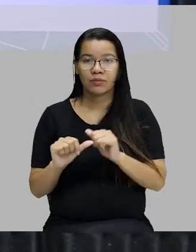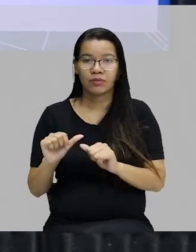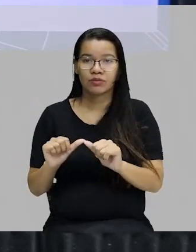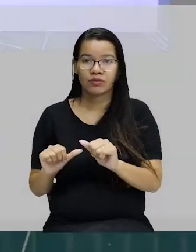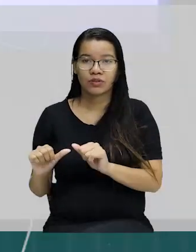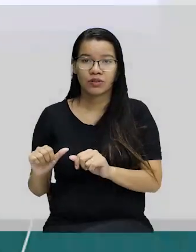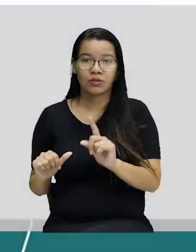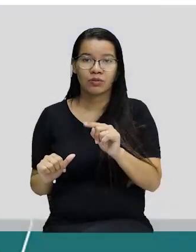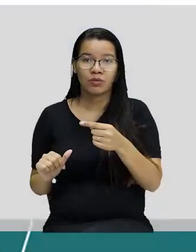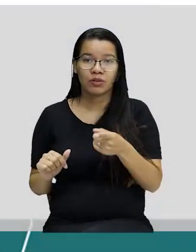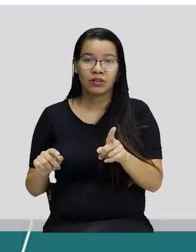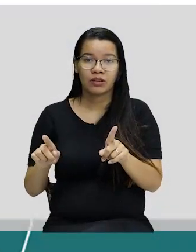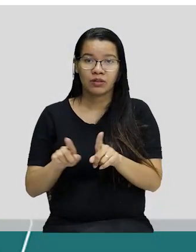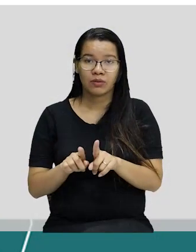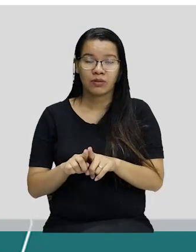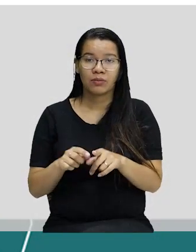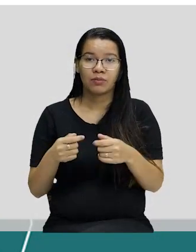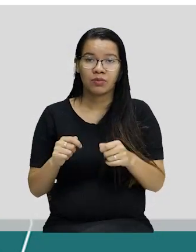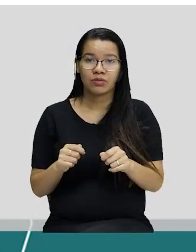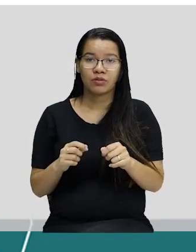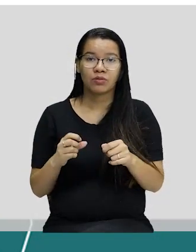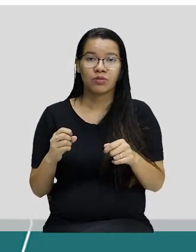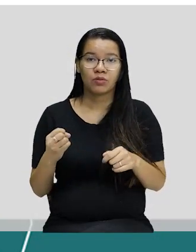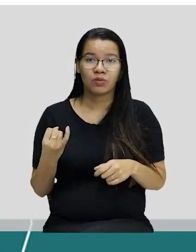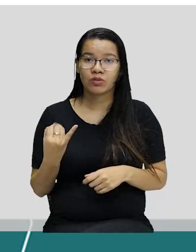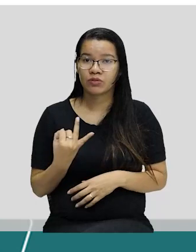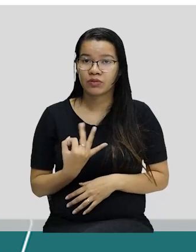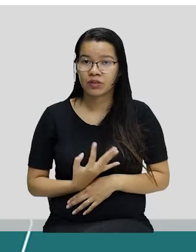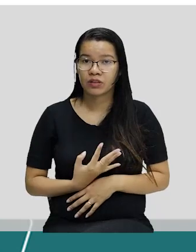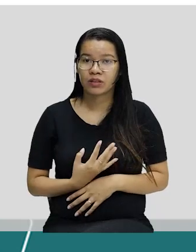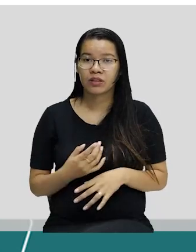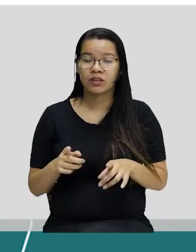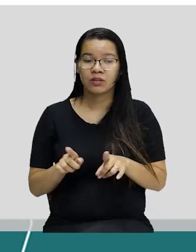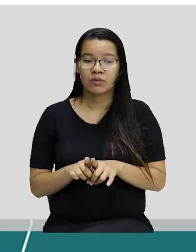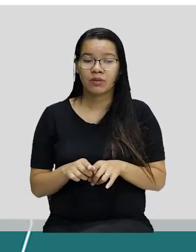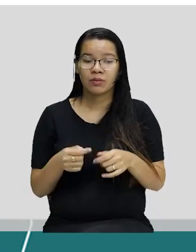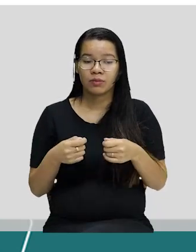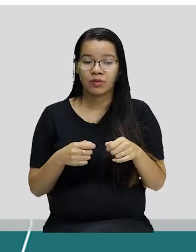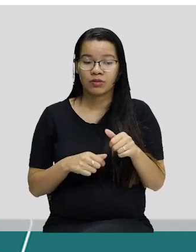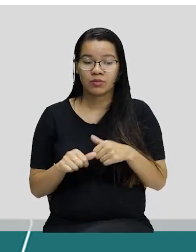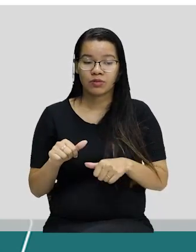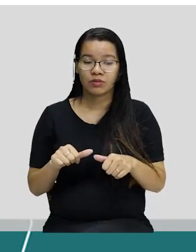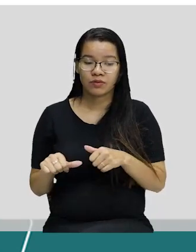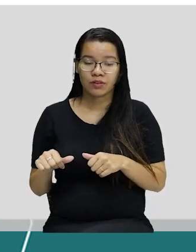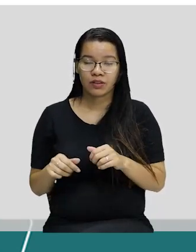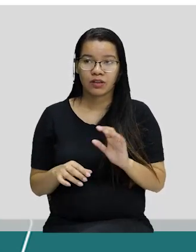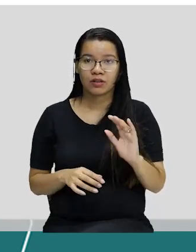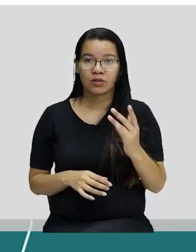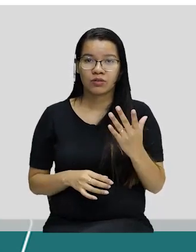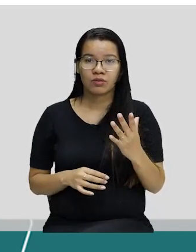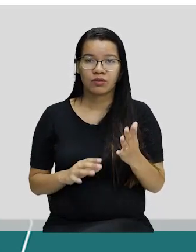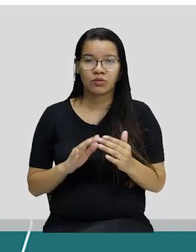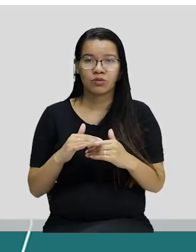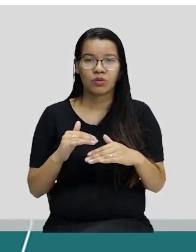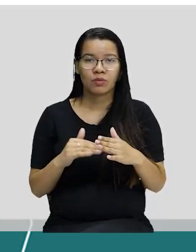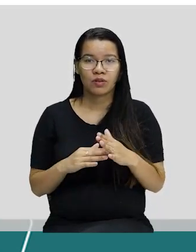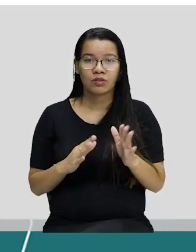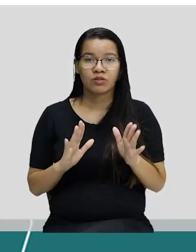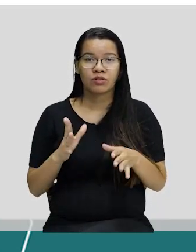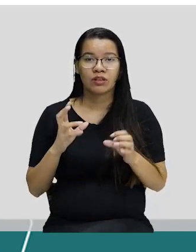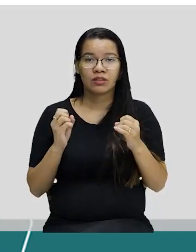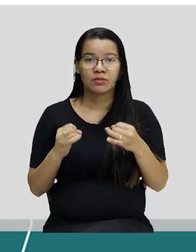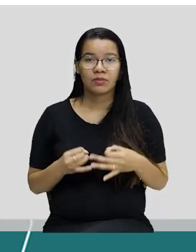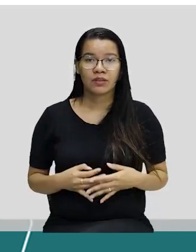outro. Ele também pode ser um quantificador, assim como ele pode modificar sentenças completas, como eu mencionei.